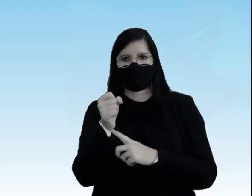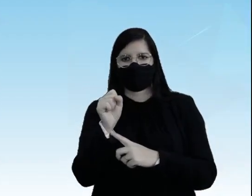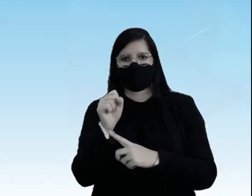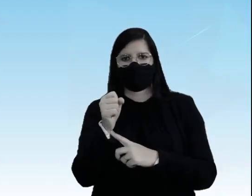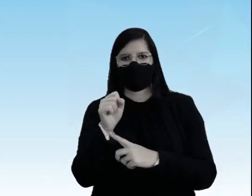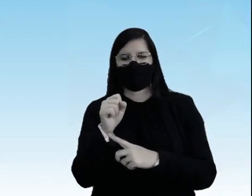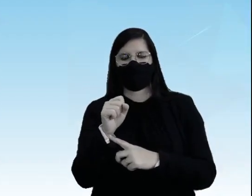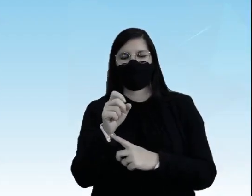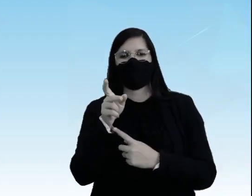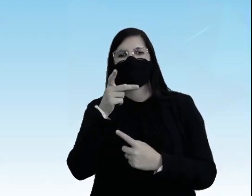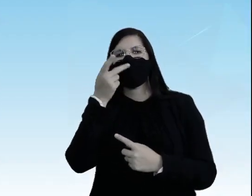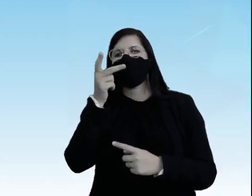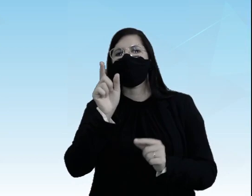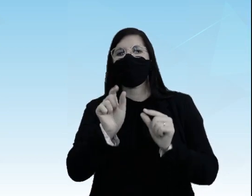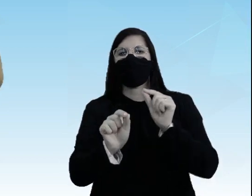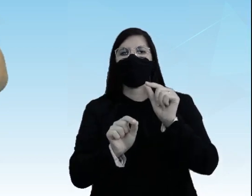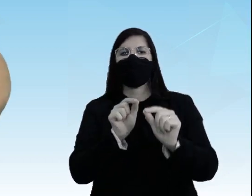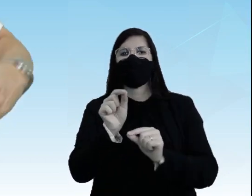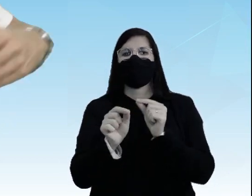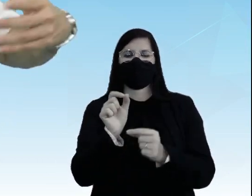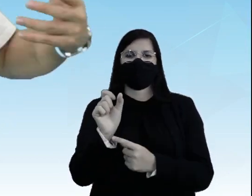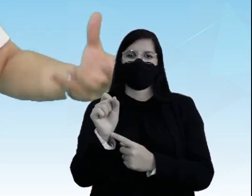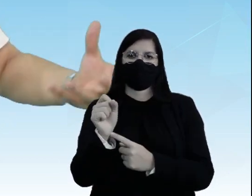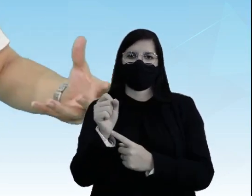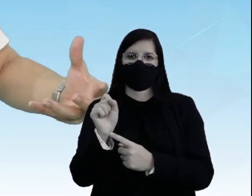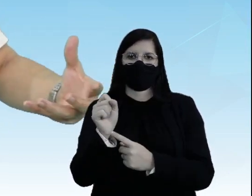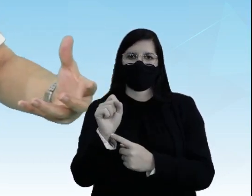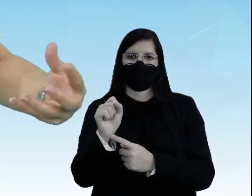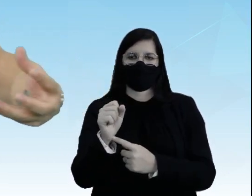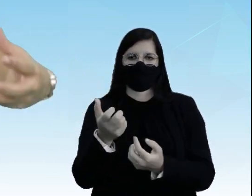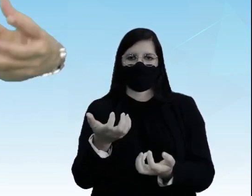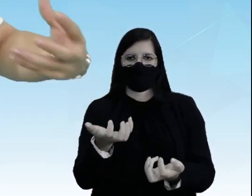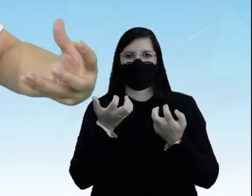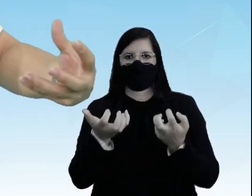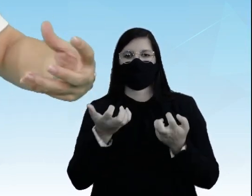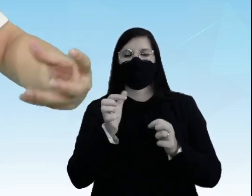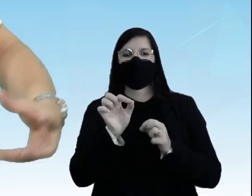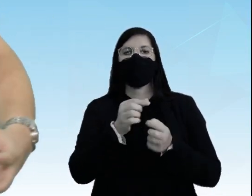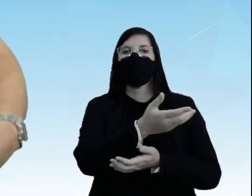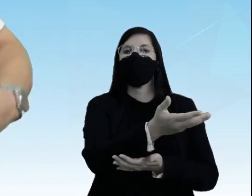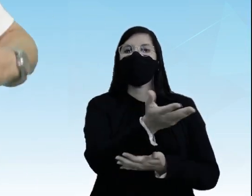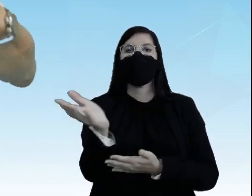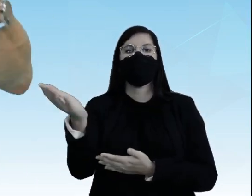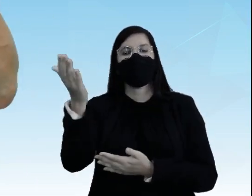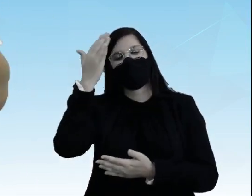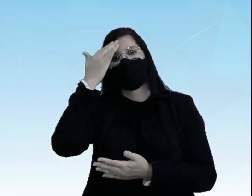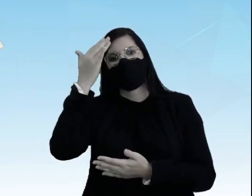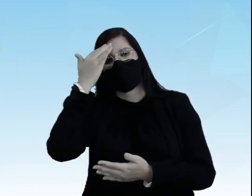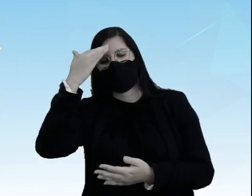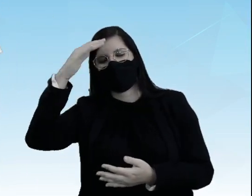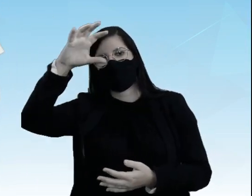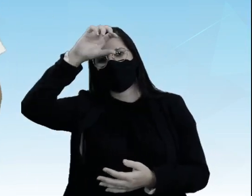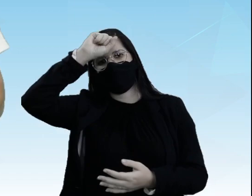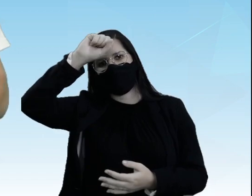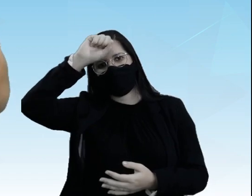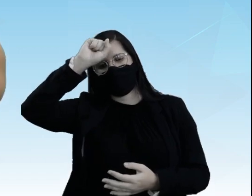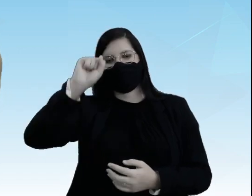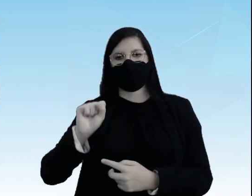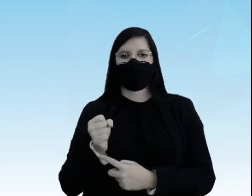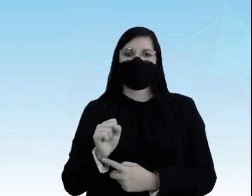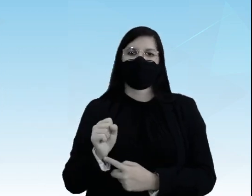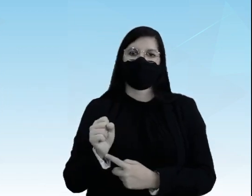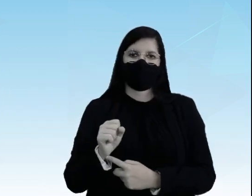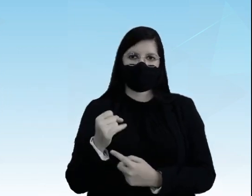quer falar sobre o substantivo? O que é que você quer que o seu público certo? Aprenda sobre esse assunto,